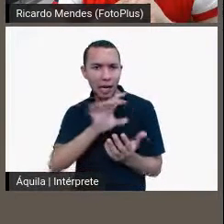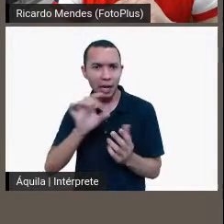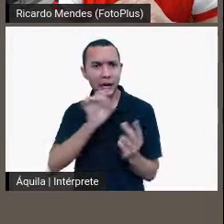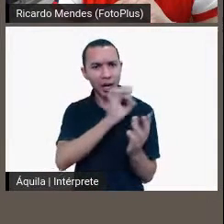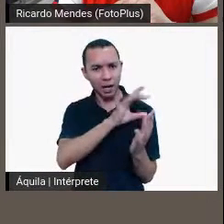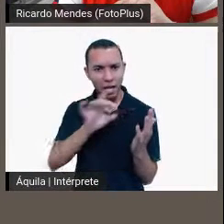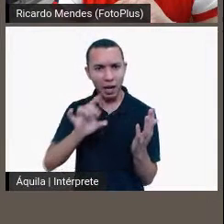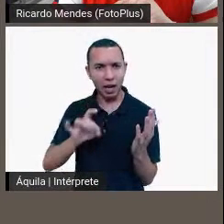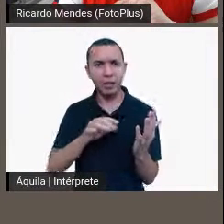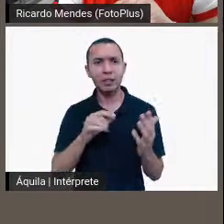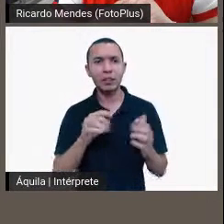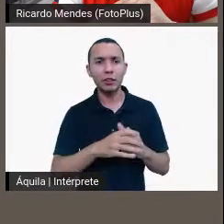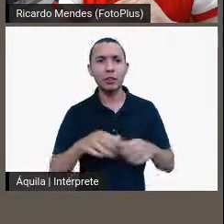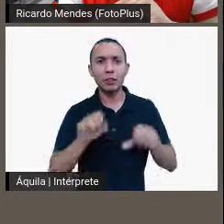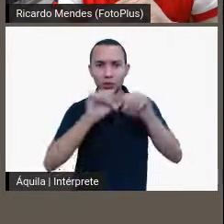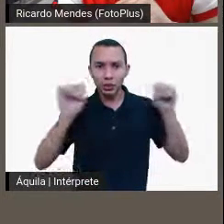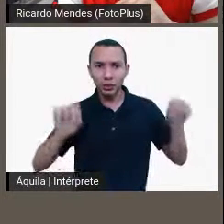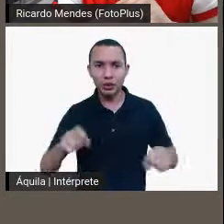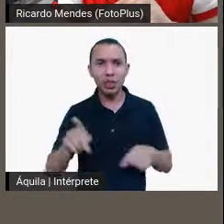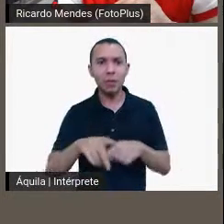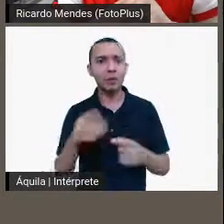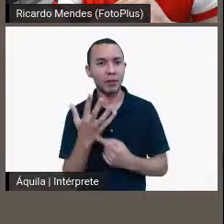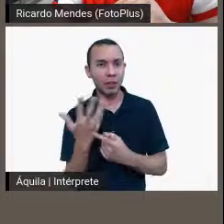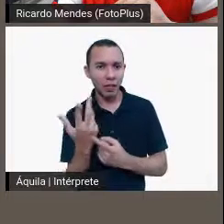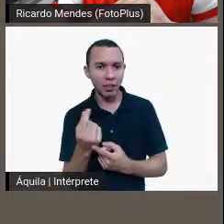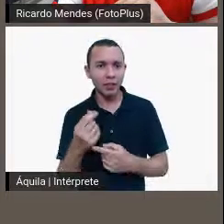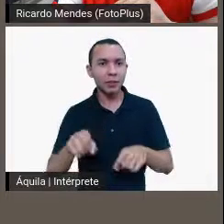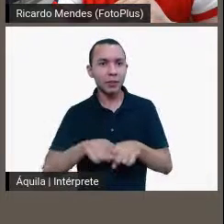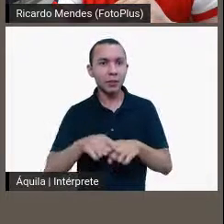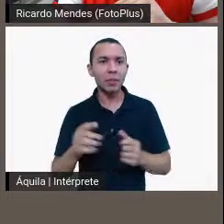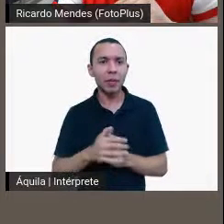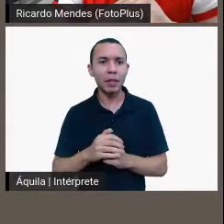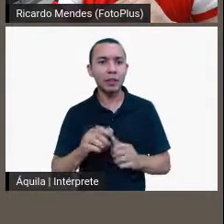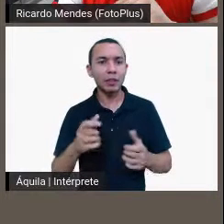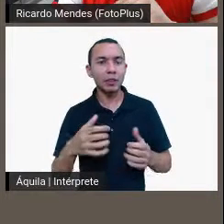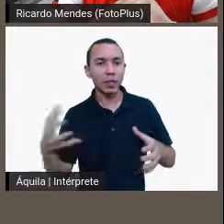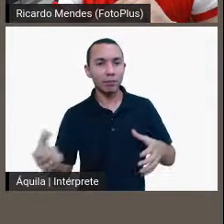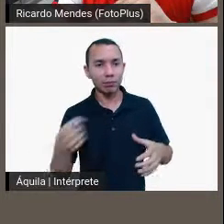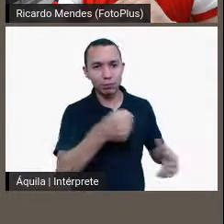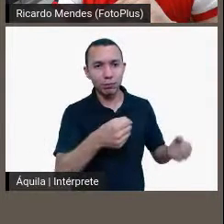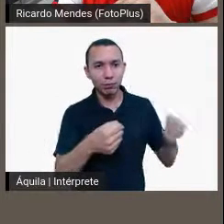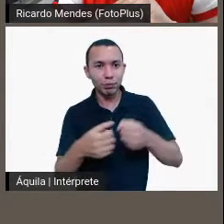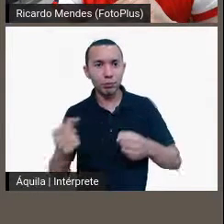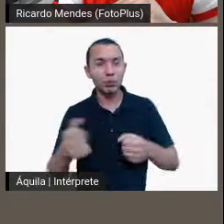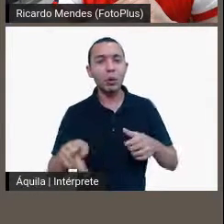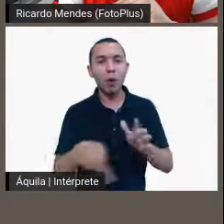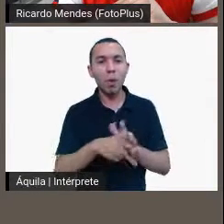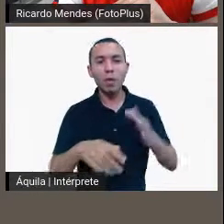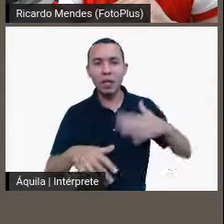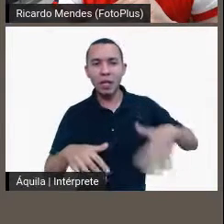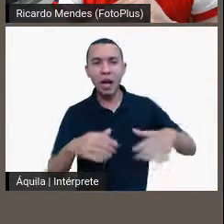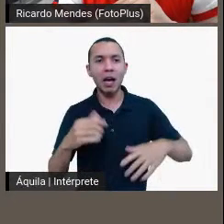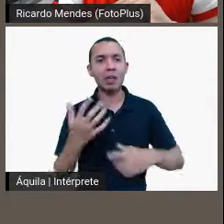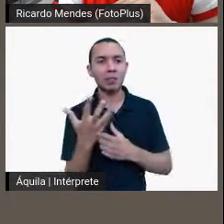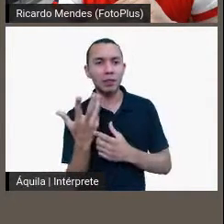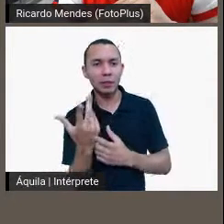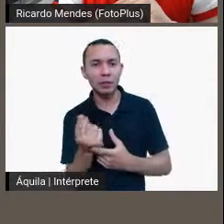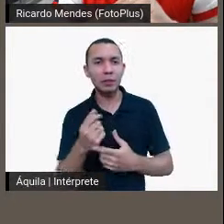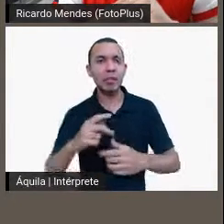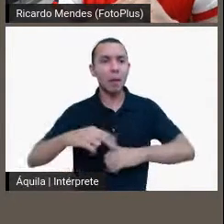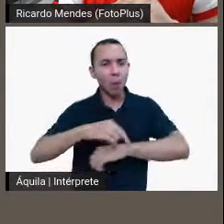renovação do entendimento do sistema das artes a cada momento e da incorporação de novas conceitualizações no campo da arte, sobre a moda, o design gráfico,